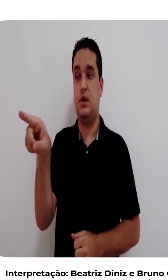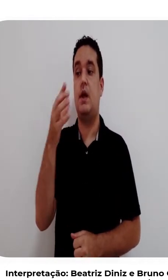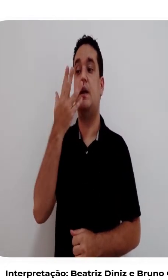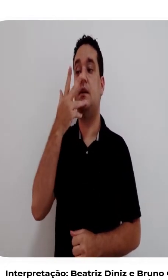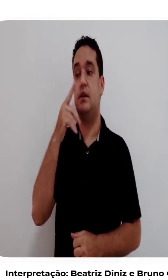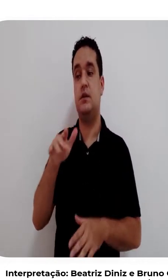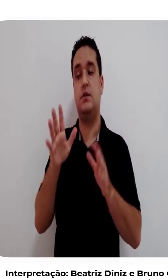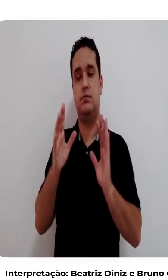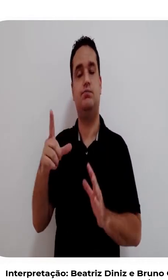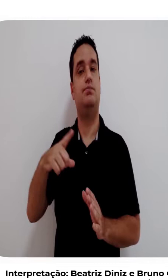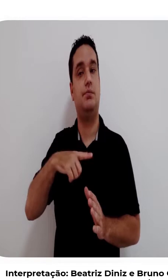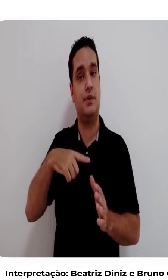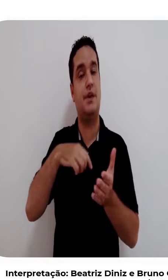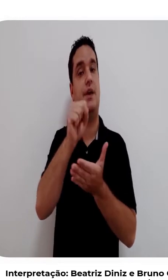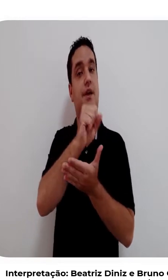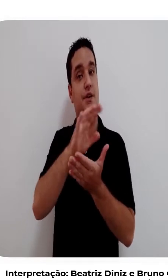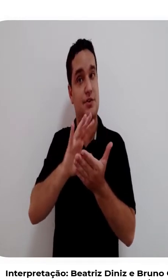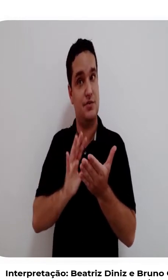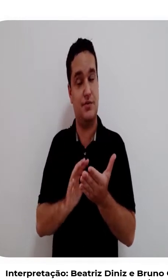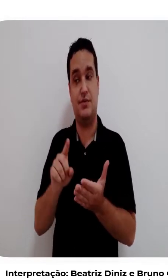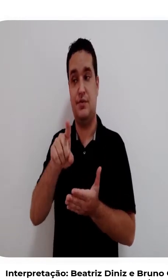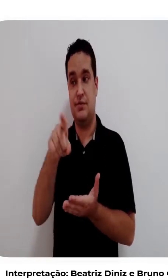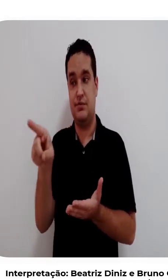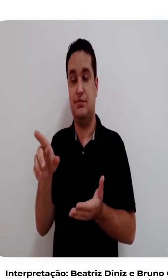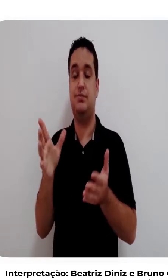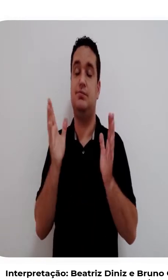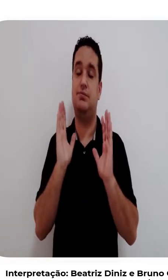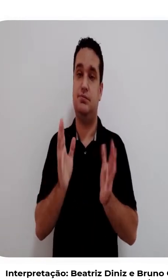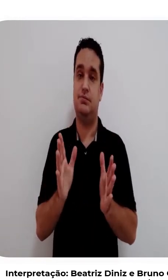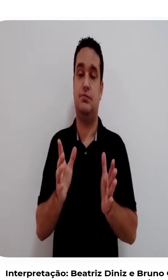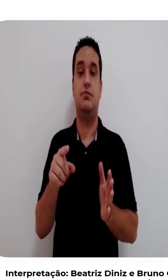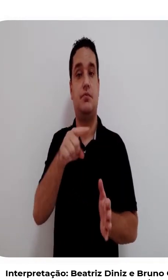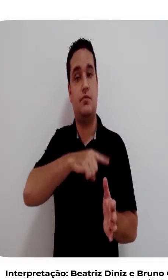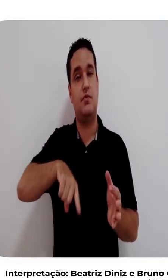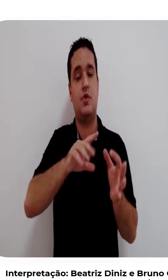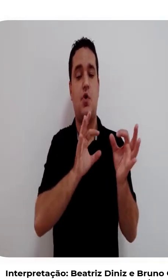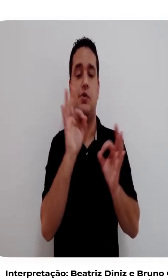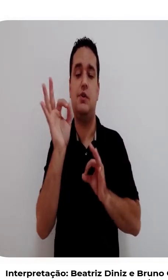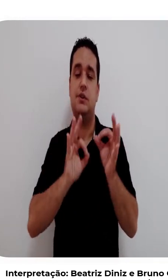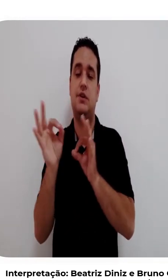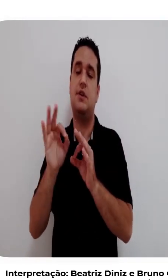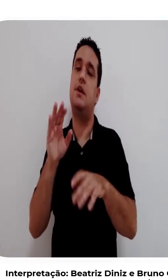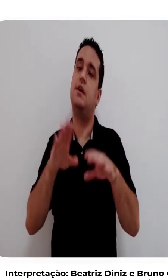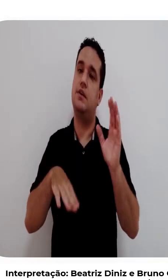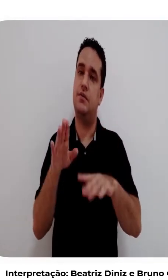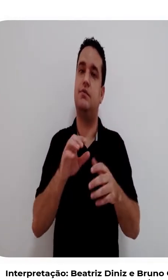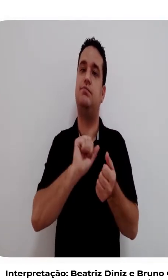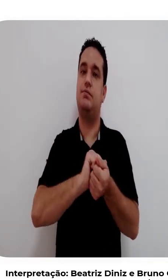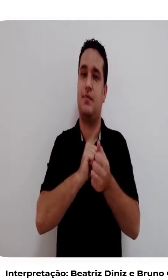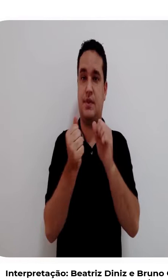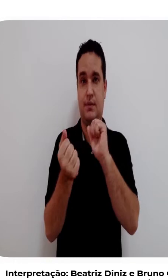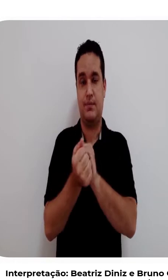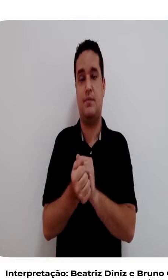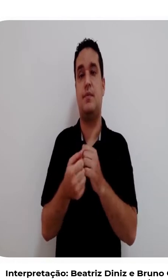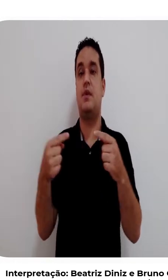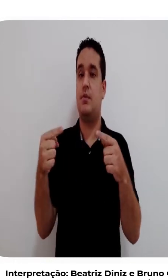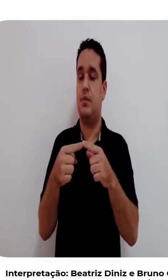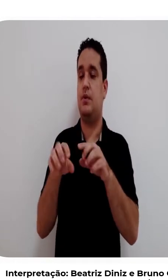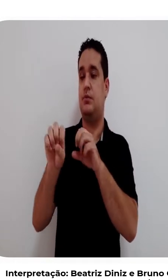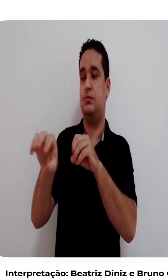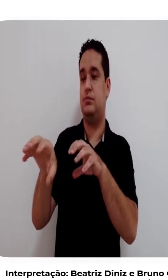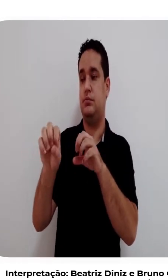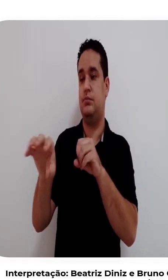conteúdo, então a gente tem feito adaptações mesmo no planejamento para adaptar para o sistema remoto.